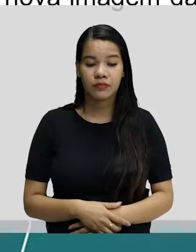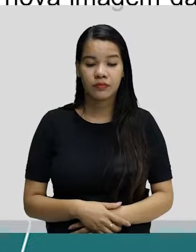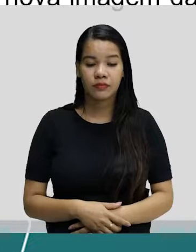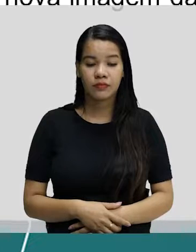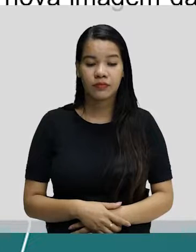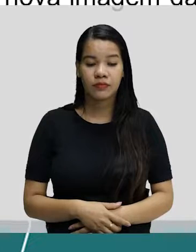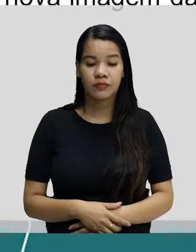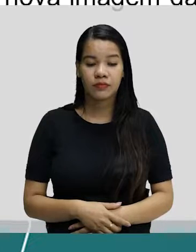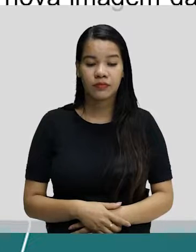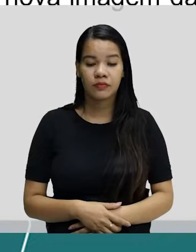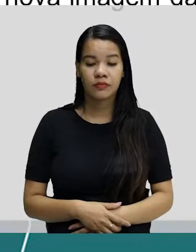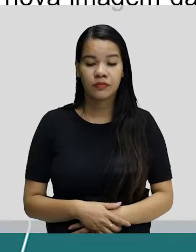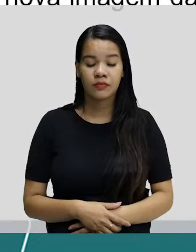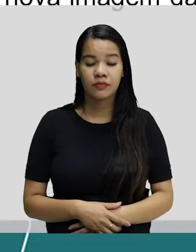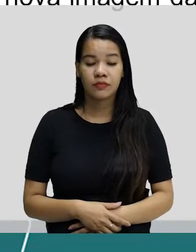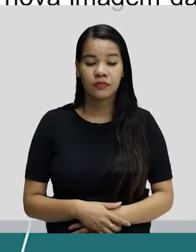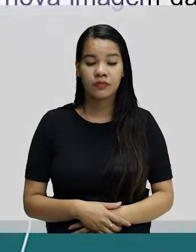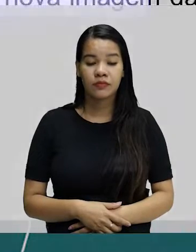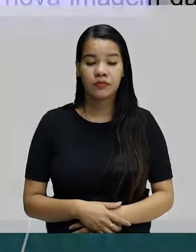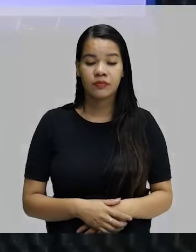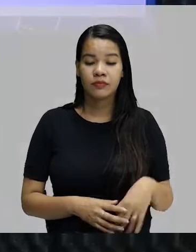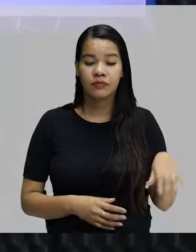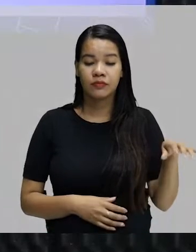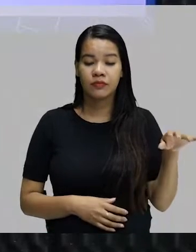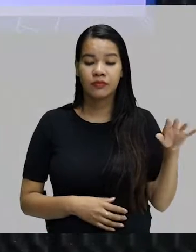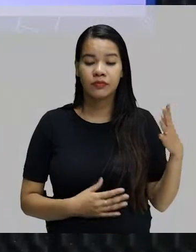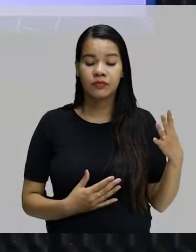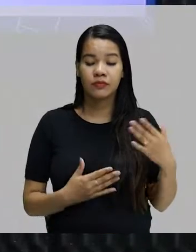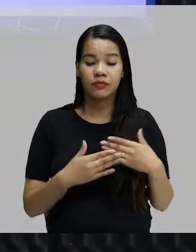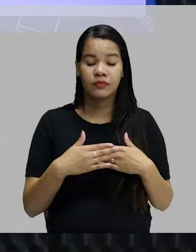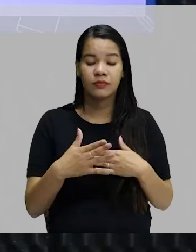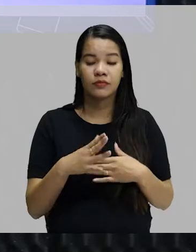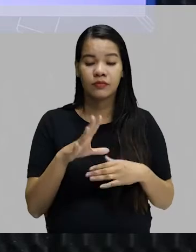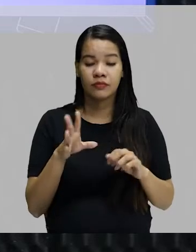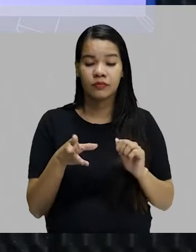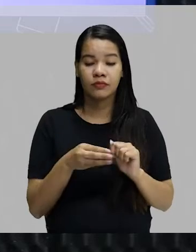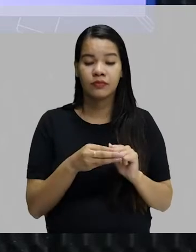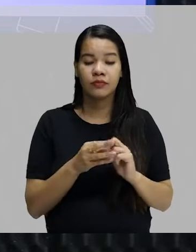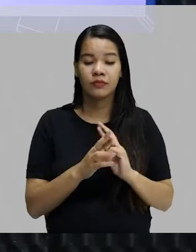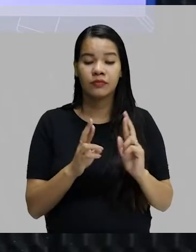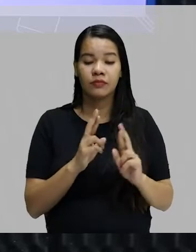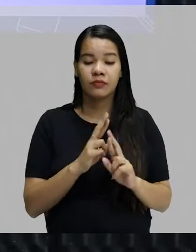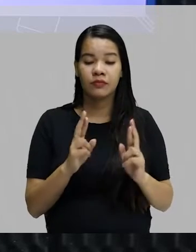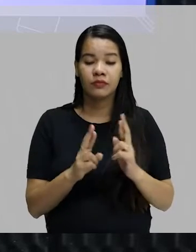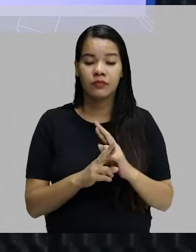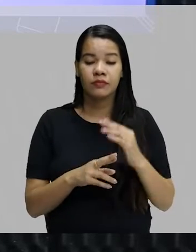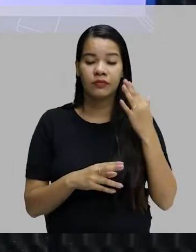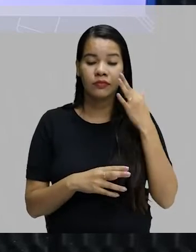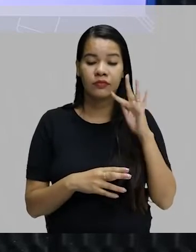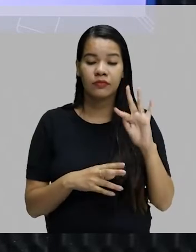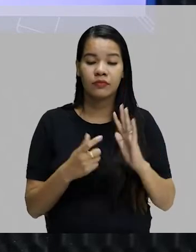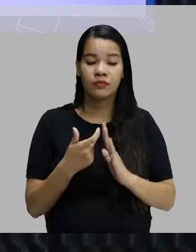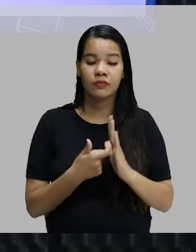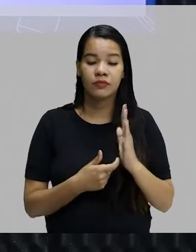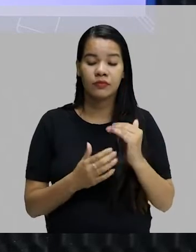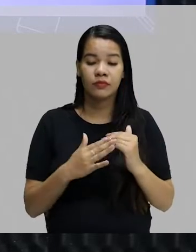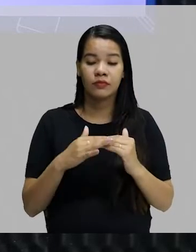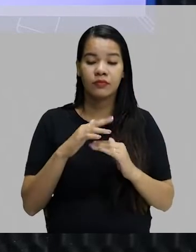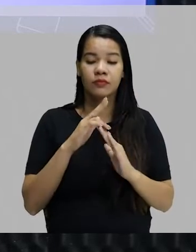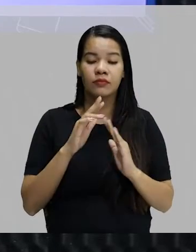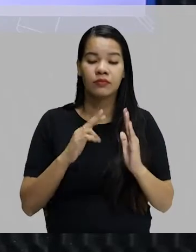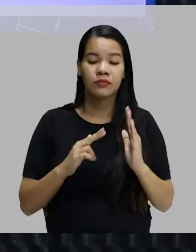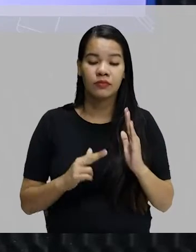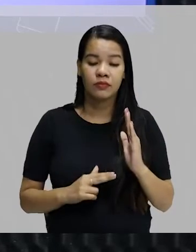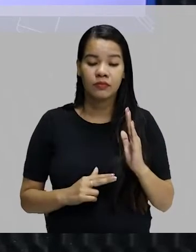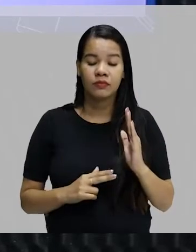e do texto acima assinale a opção correta, a partir do conhecimento relativo à filosofia, e do texto acima assinale a